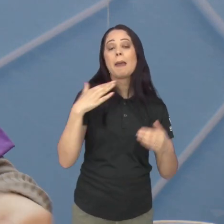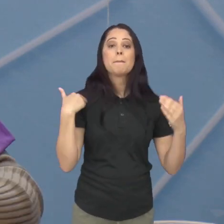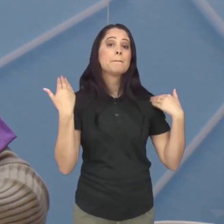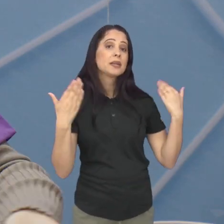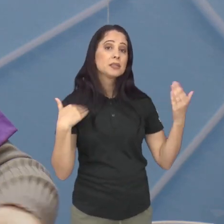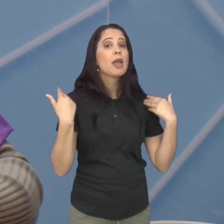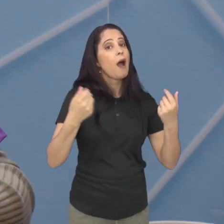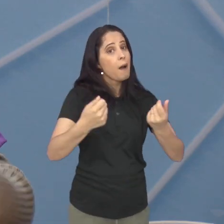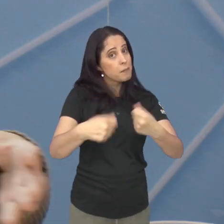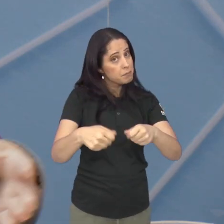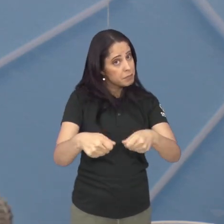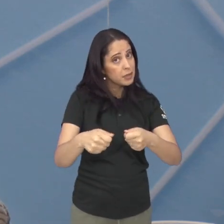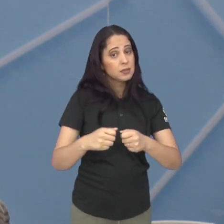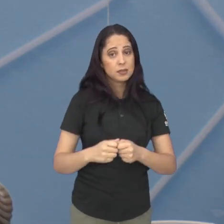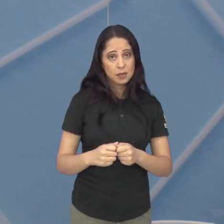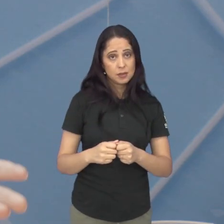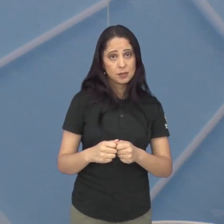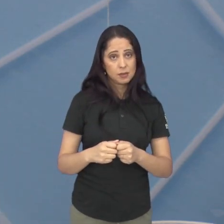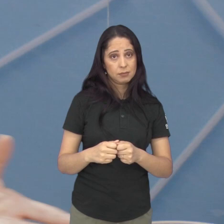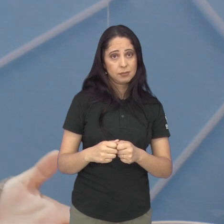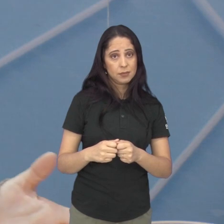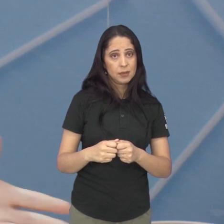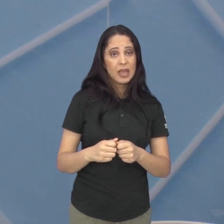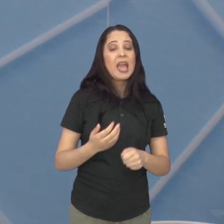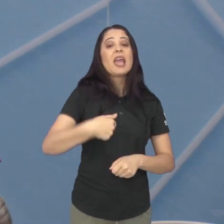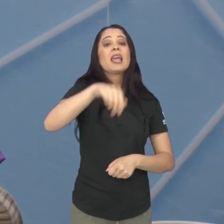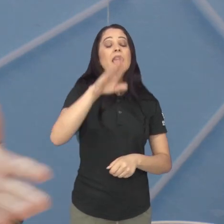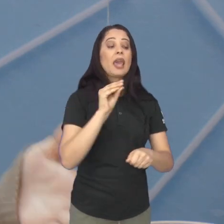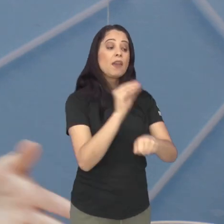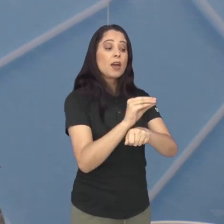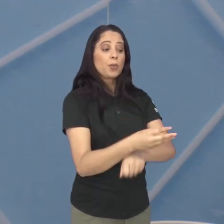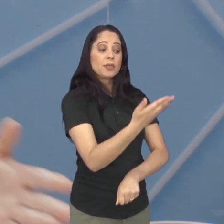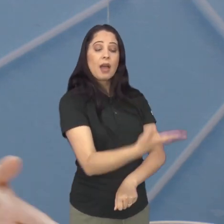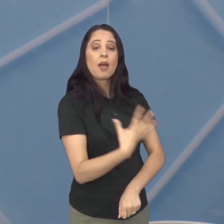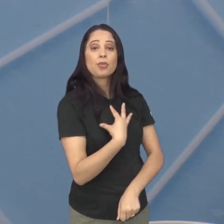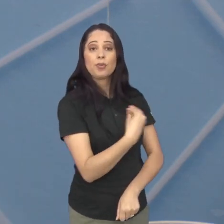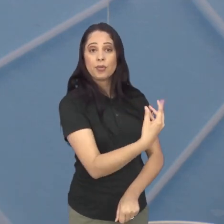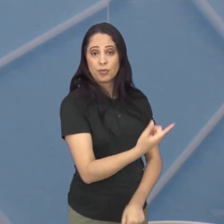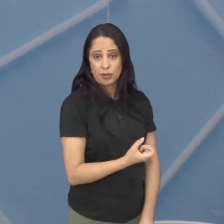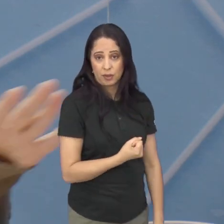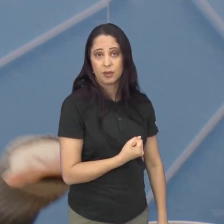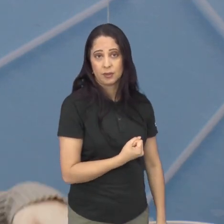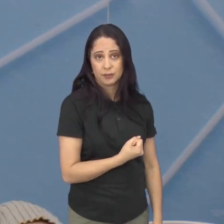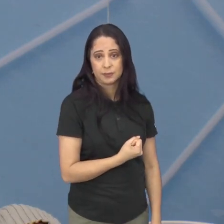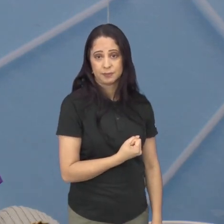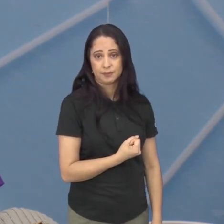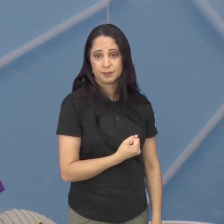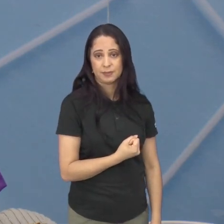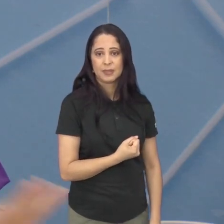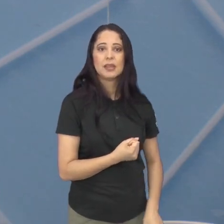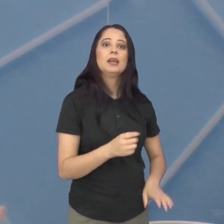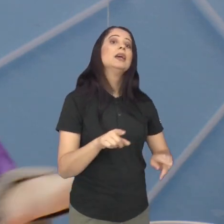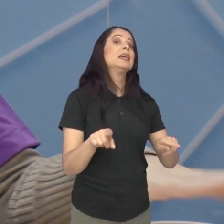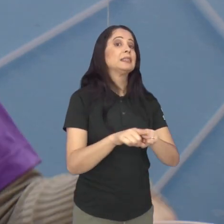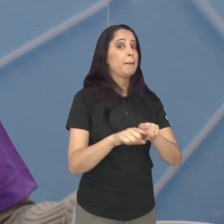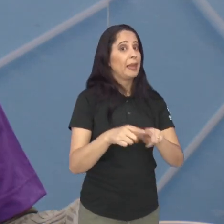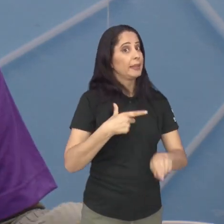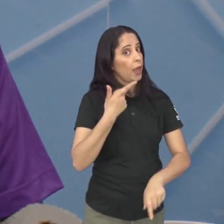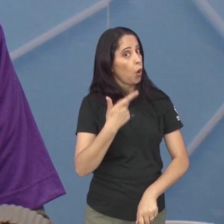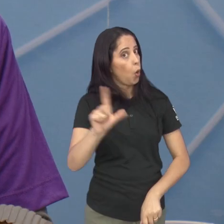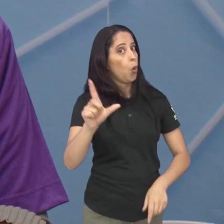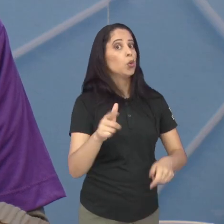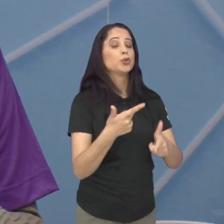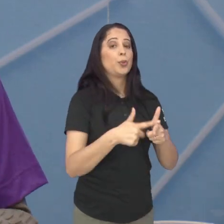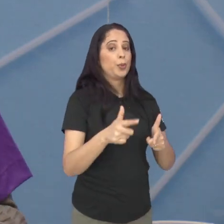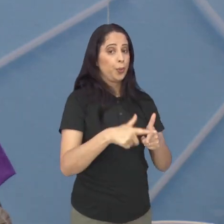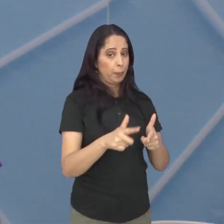ser um ou outro o maior apoio, né? Quer queira, quer não. Se a gente está falando de um casal que tem, não de mães solos, que também é outra questão.